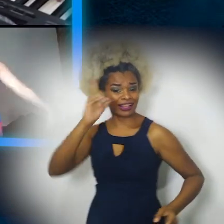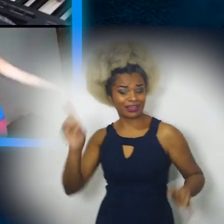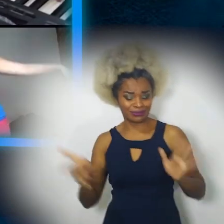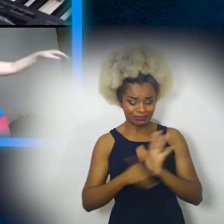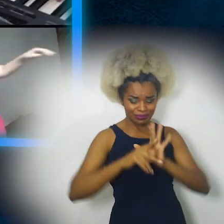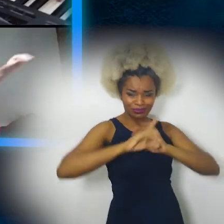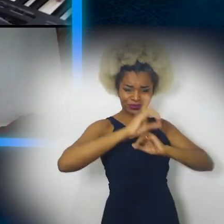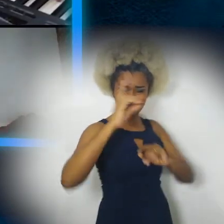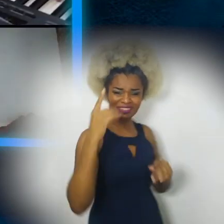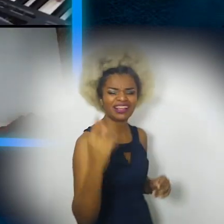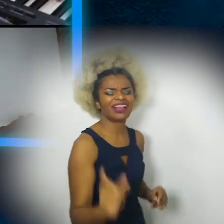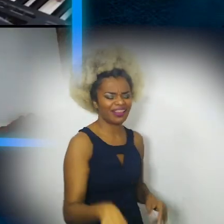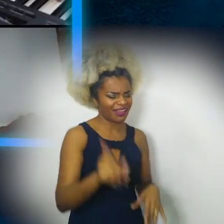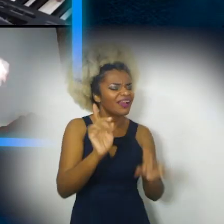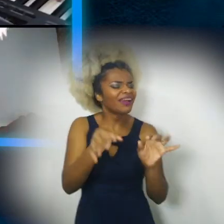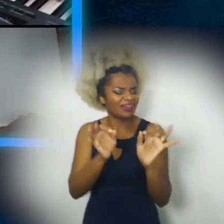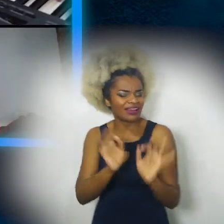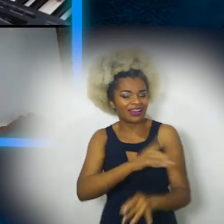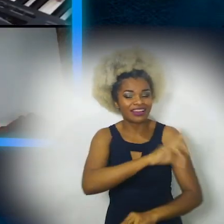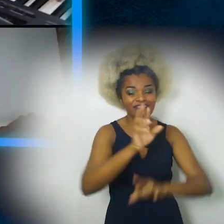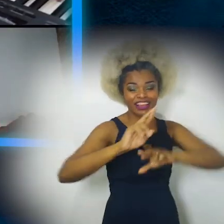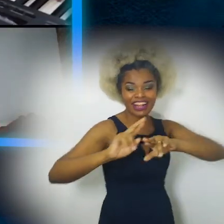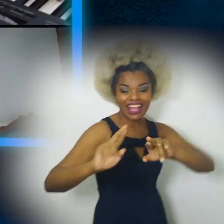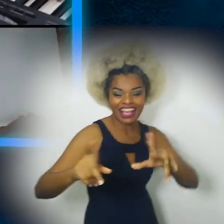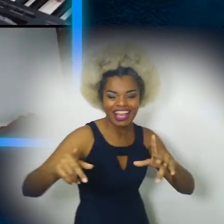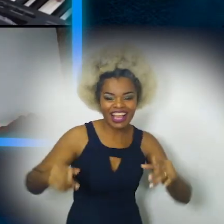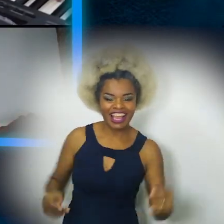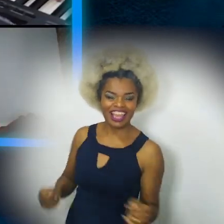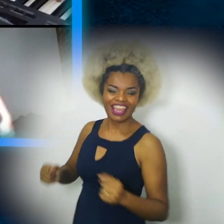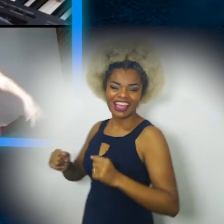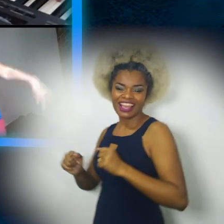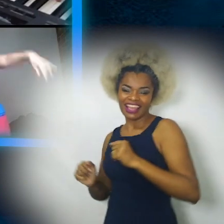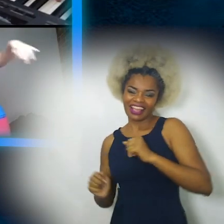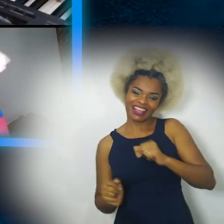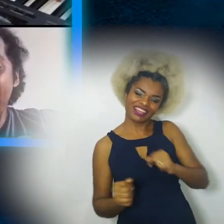Diferente é um dia